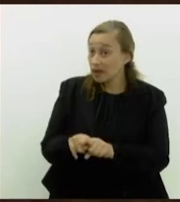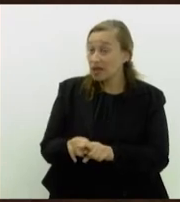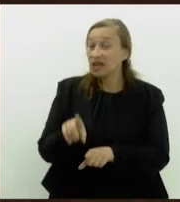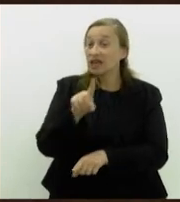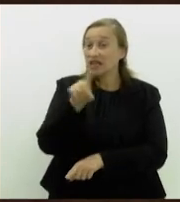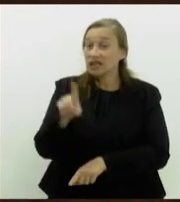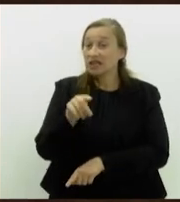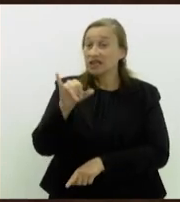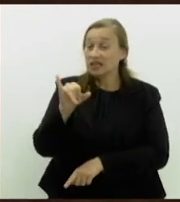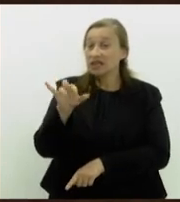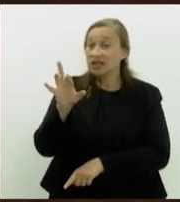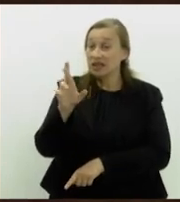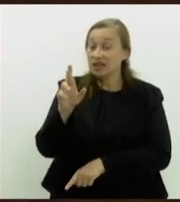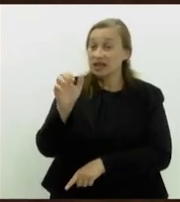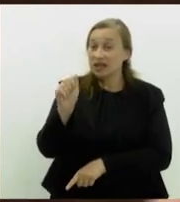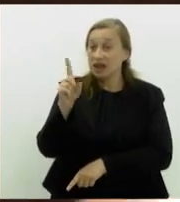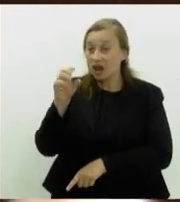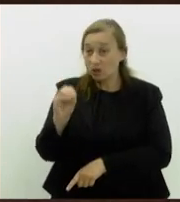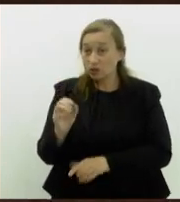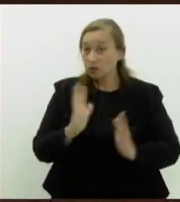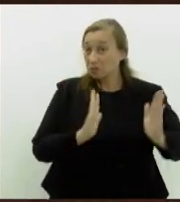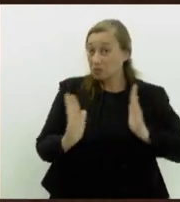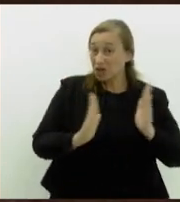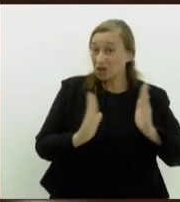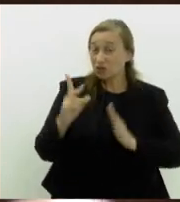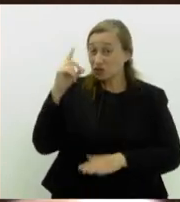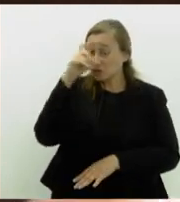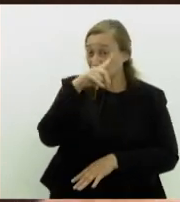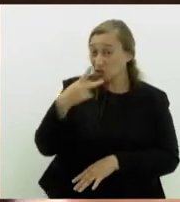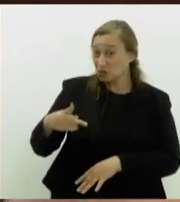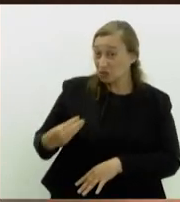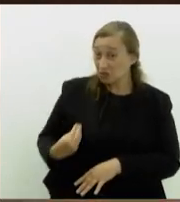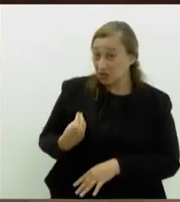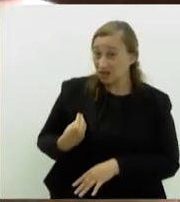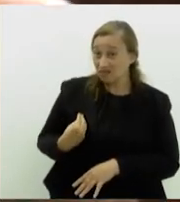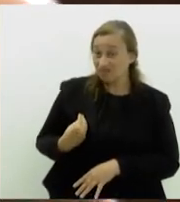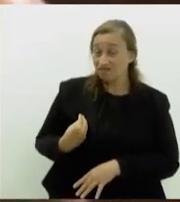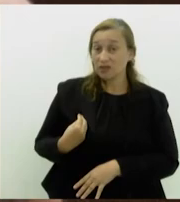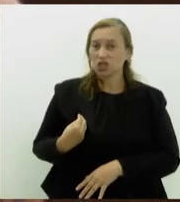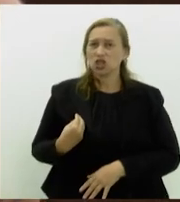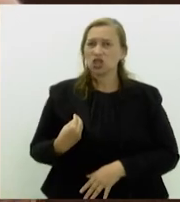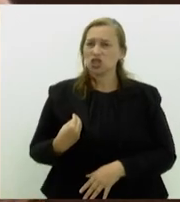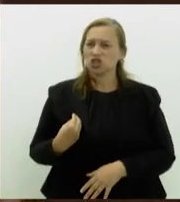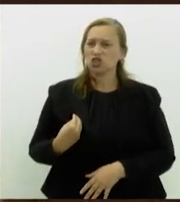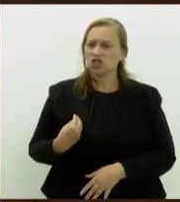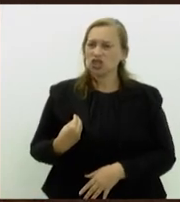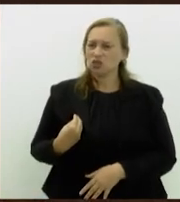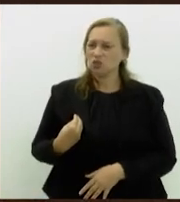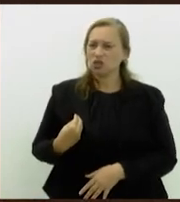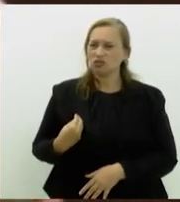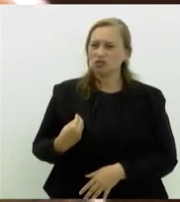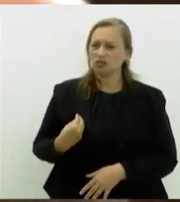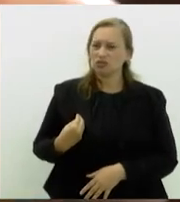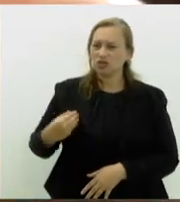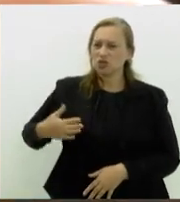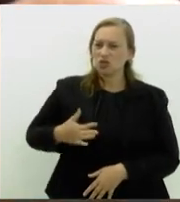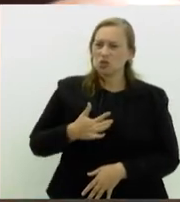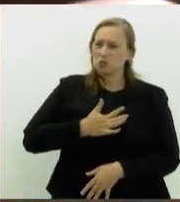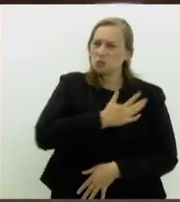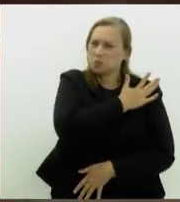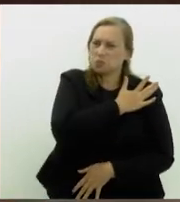Ziraldo, no período difícil e duro da ditadura, ele fazia parte